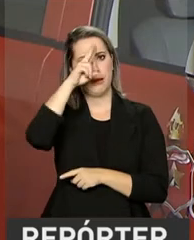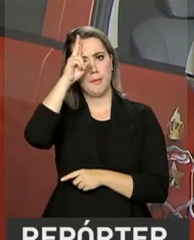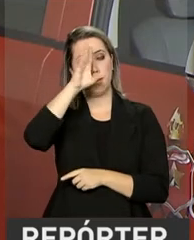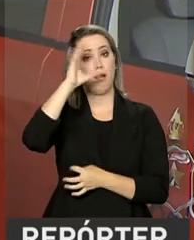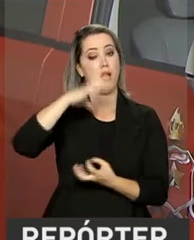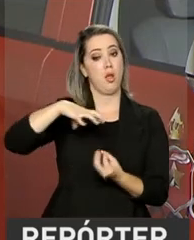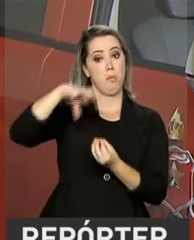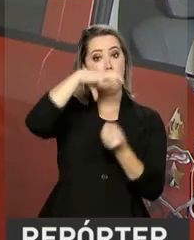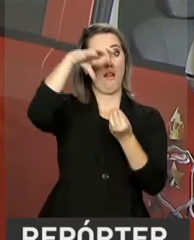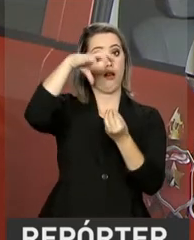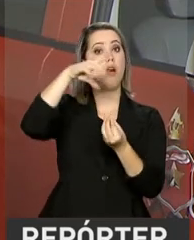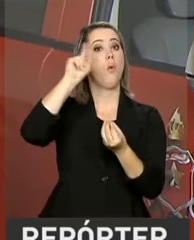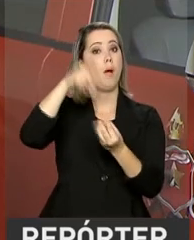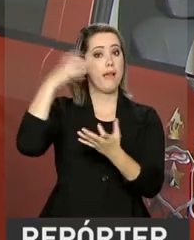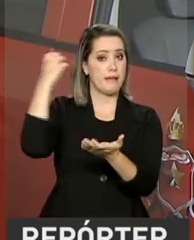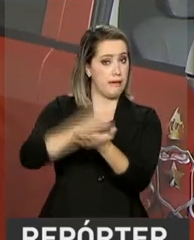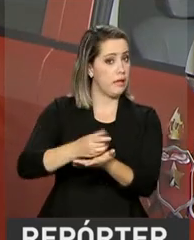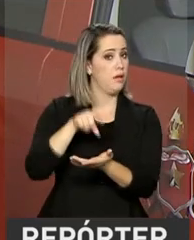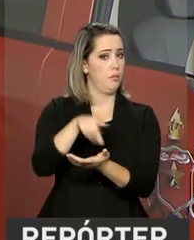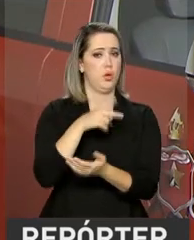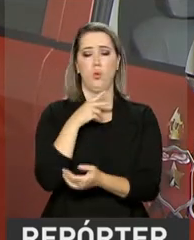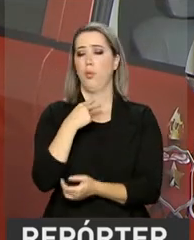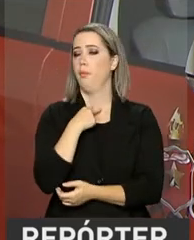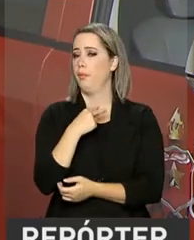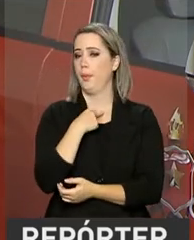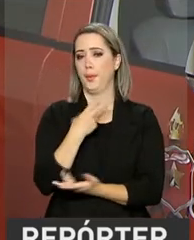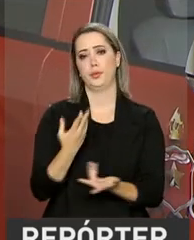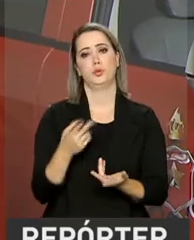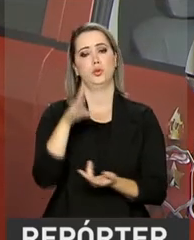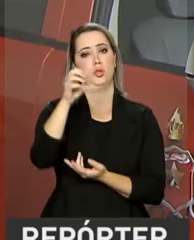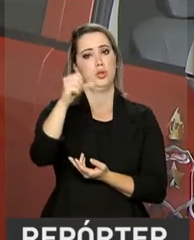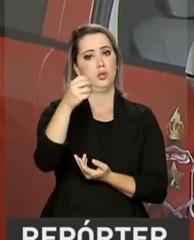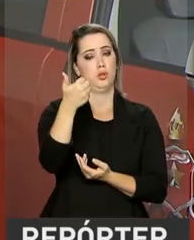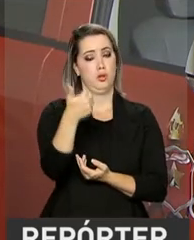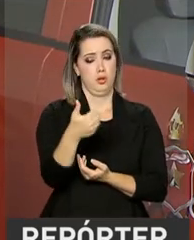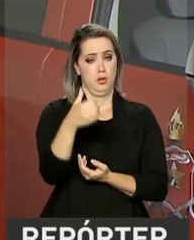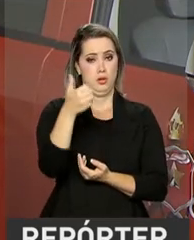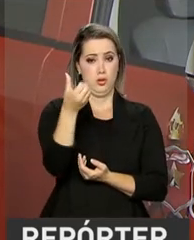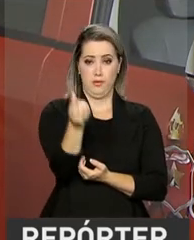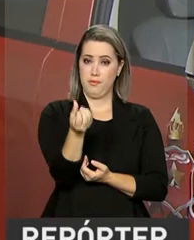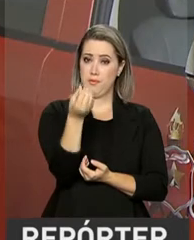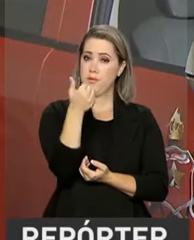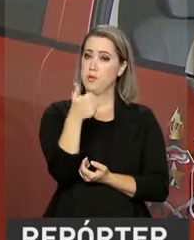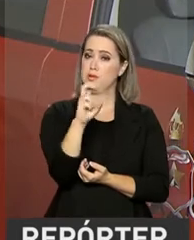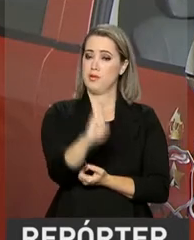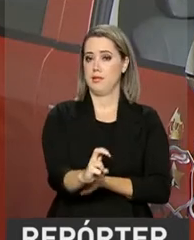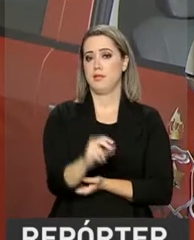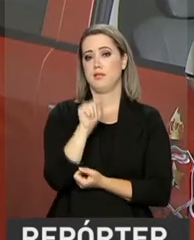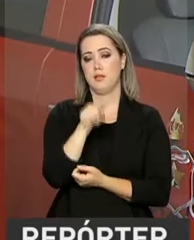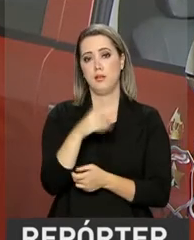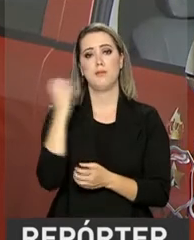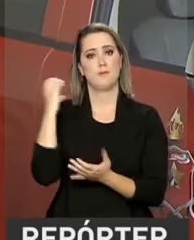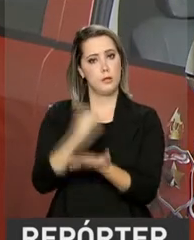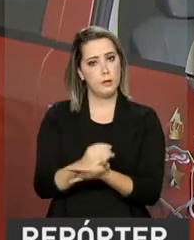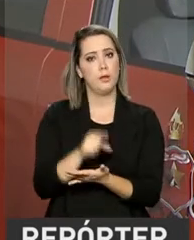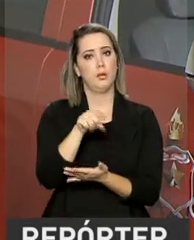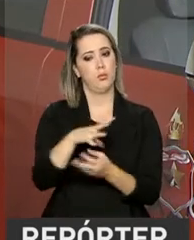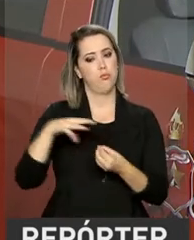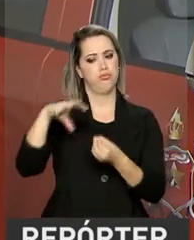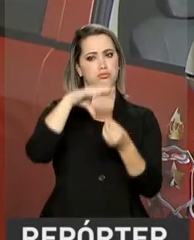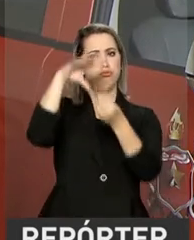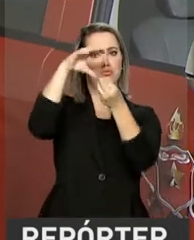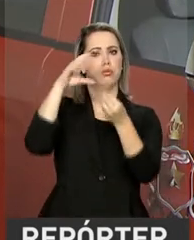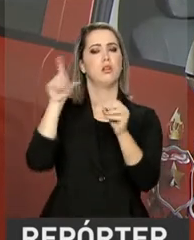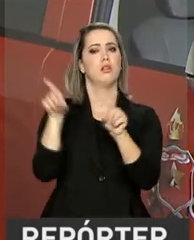pela lei de crimes ambientais 9.605 7 42 prevê como crime podendo ter te detenção